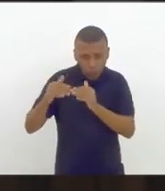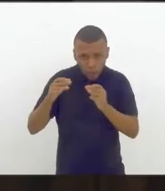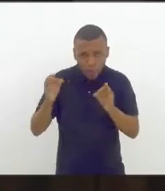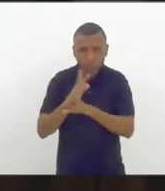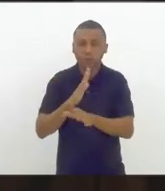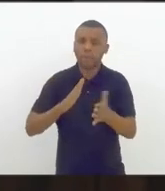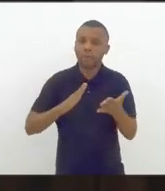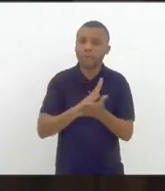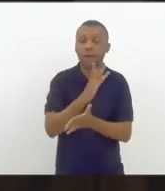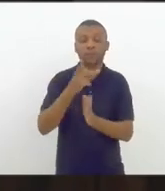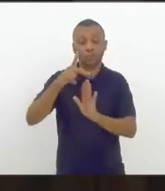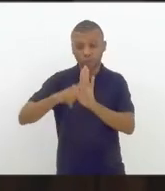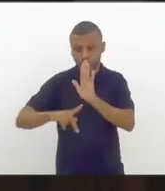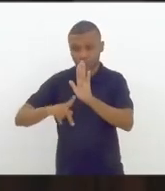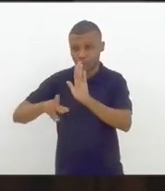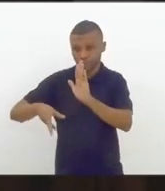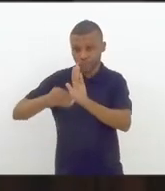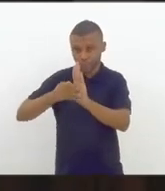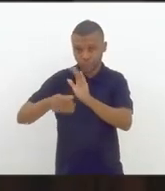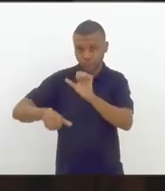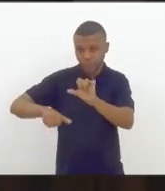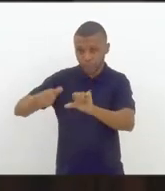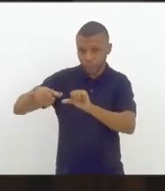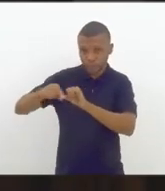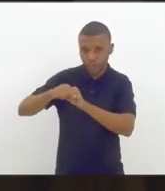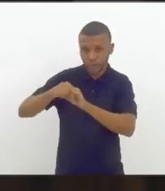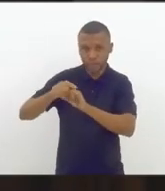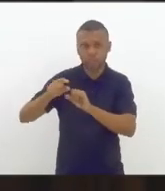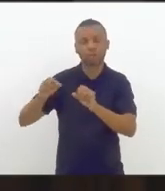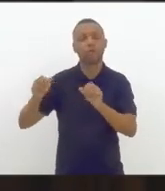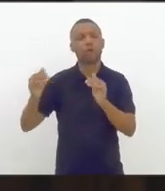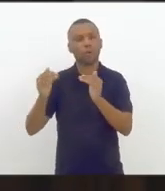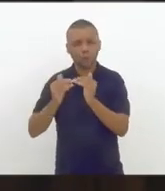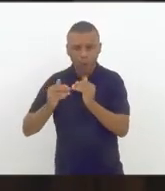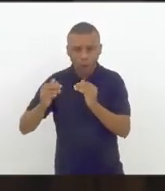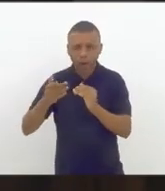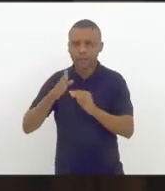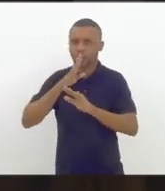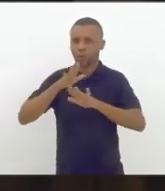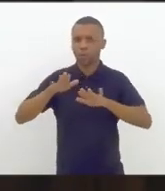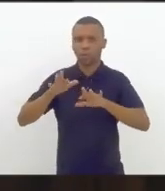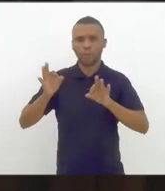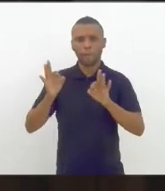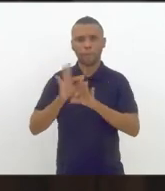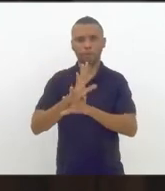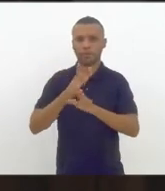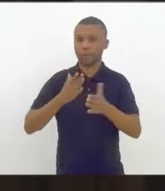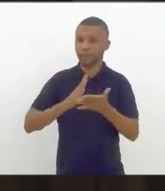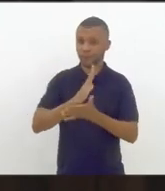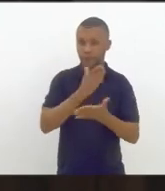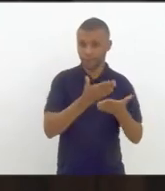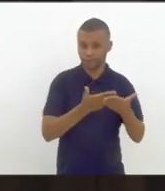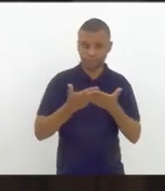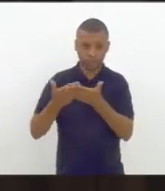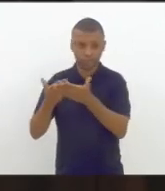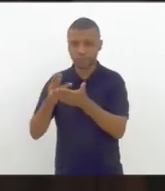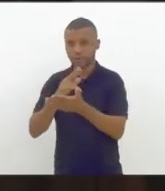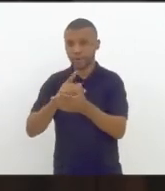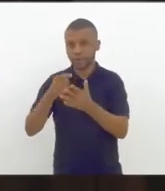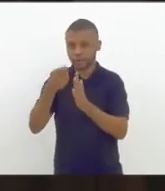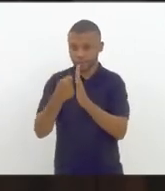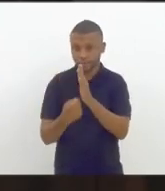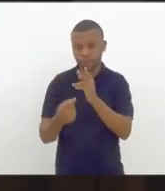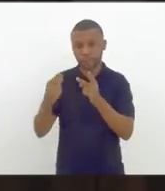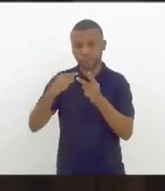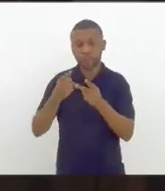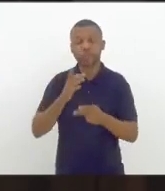projeto assim emendado. Senhores que aprovam, permaneçam como estão aprovado. Vai a redação do vencido para a segunda discussão. Nada mais a